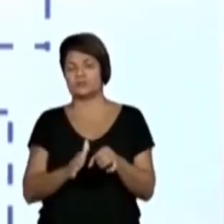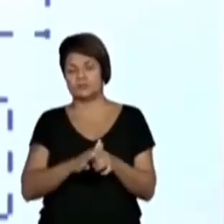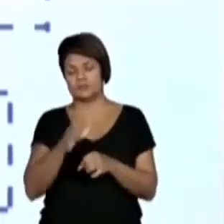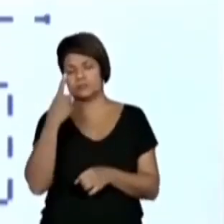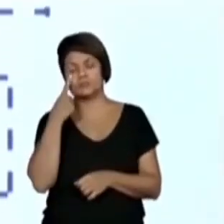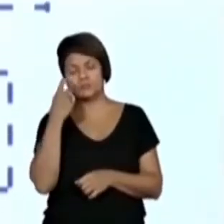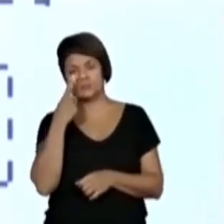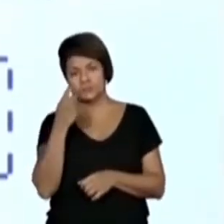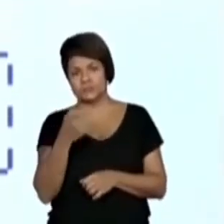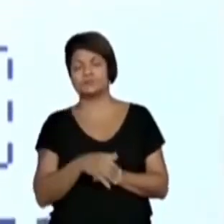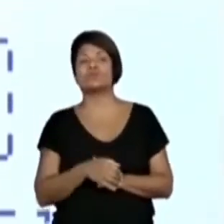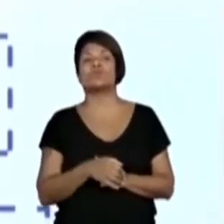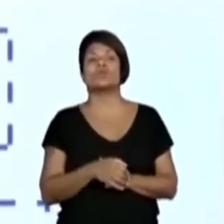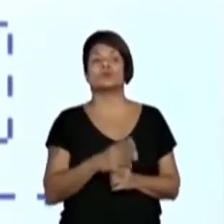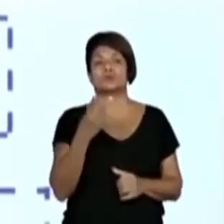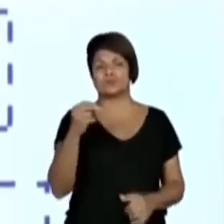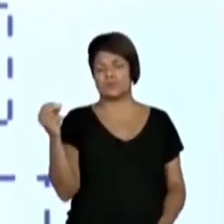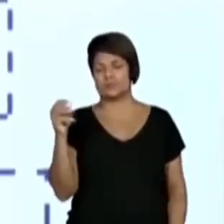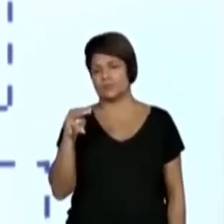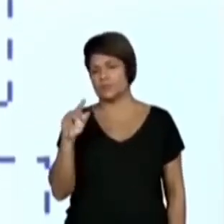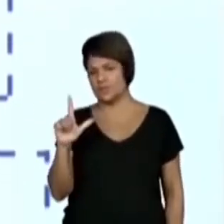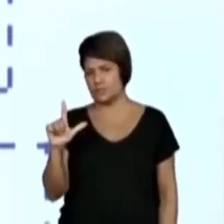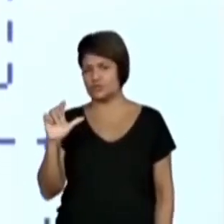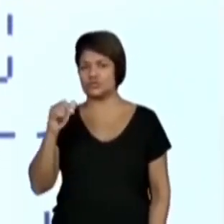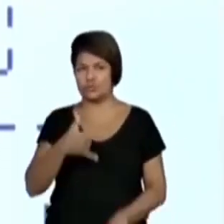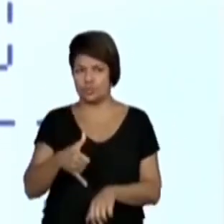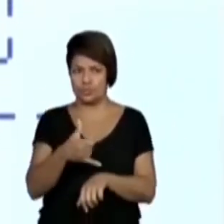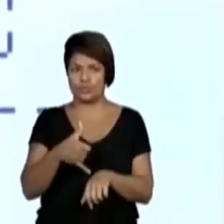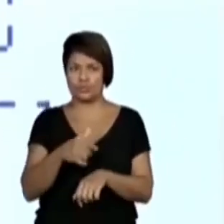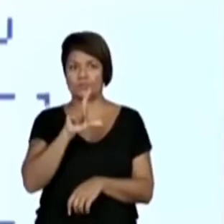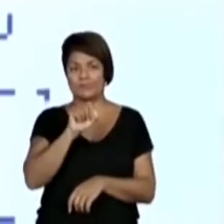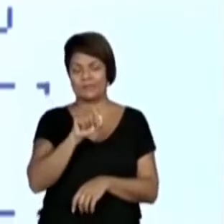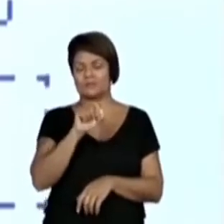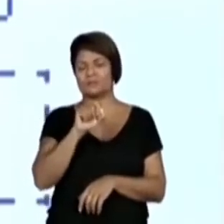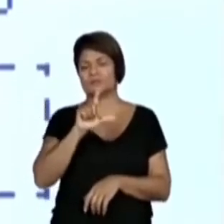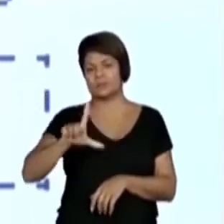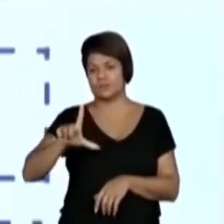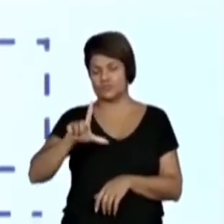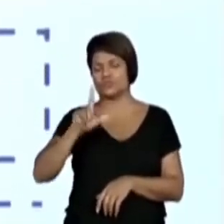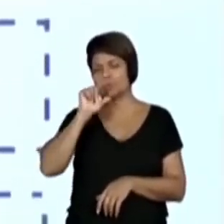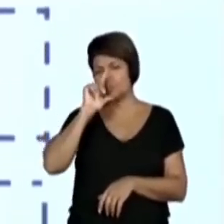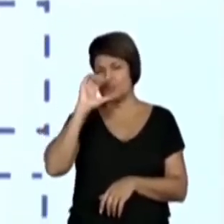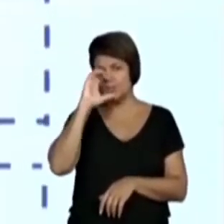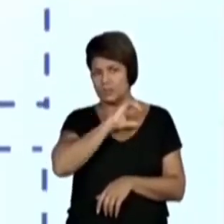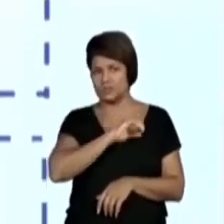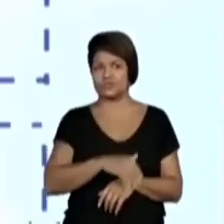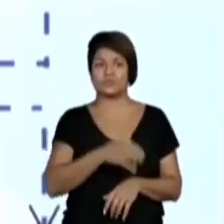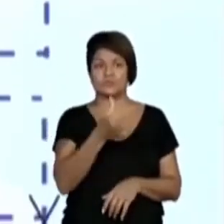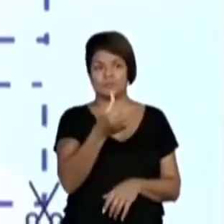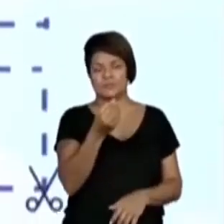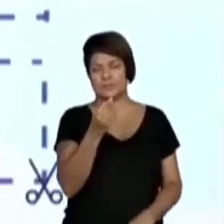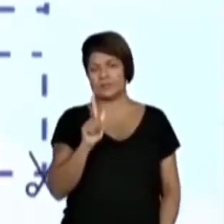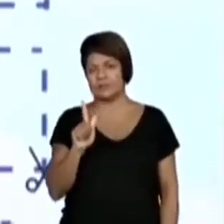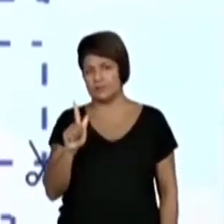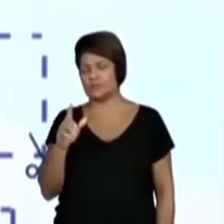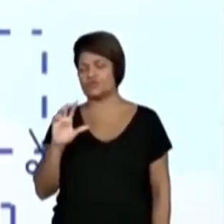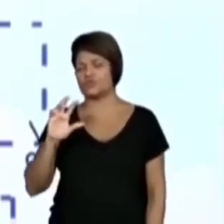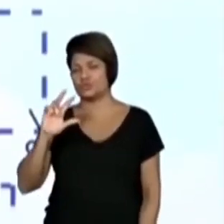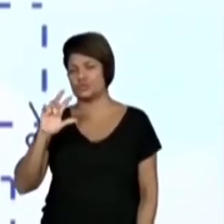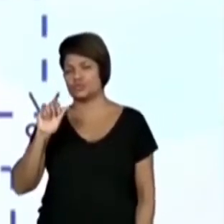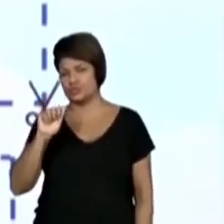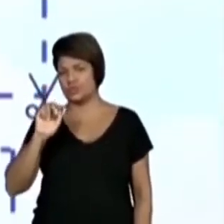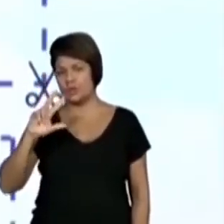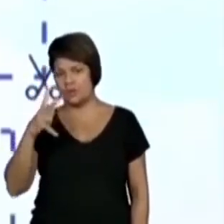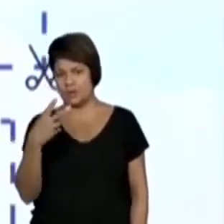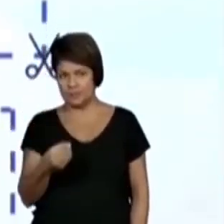picada, 200 ml de óleo, 10 litros de água quente, 60 gramas de alho